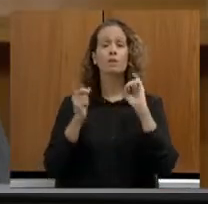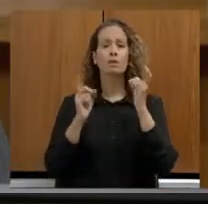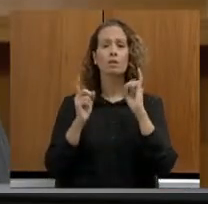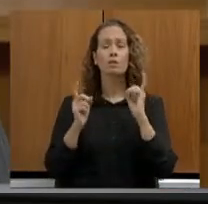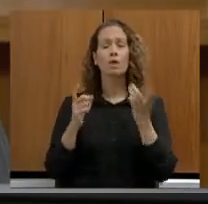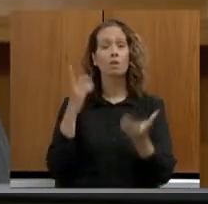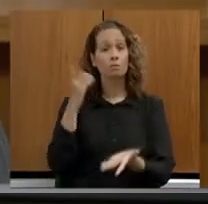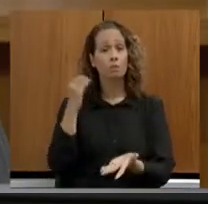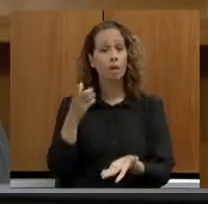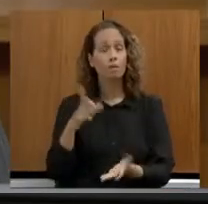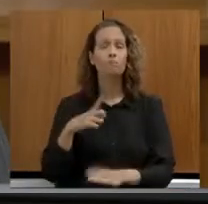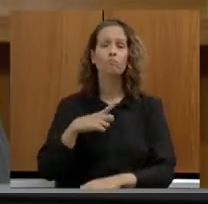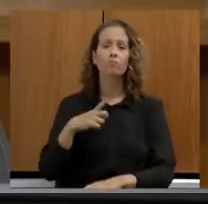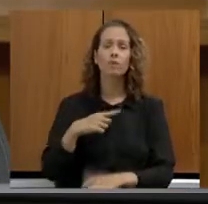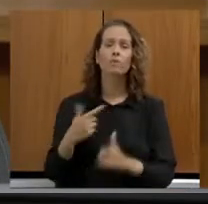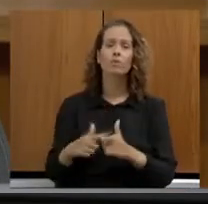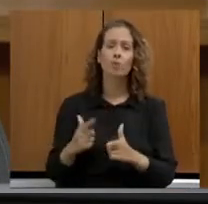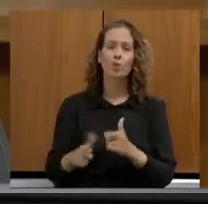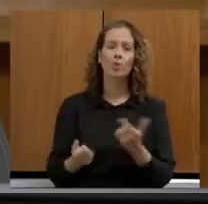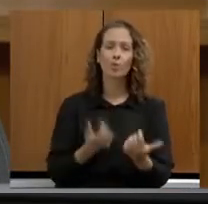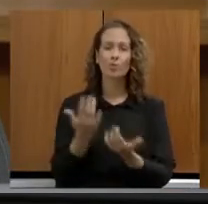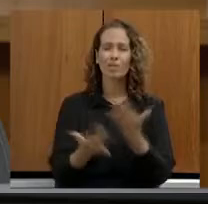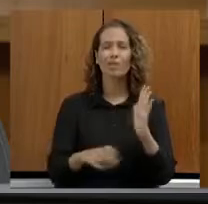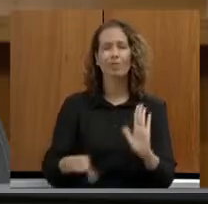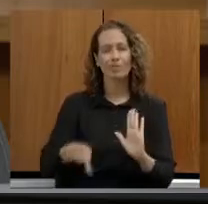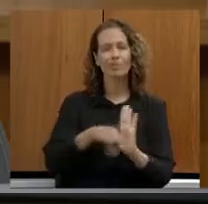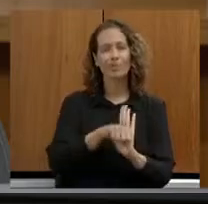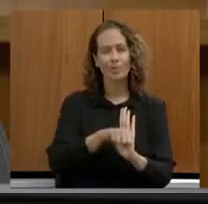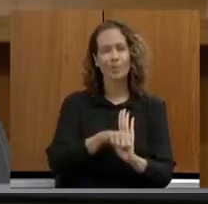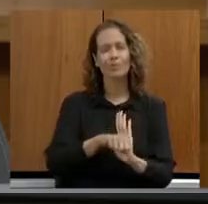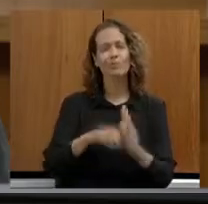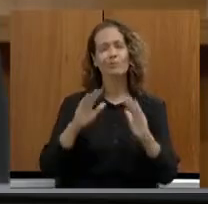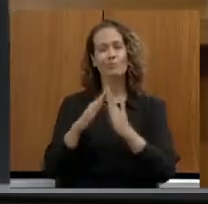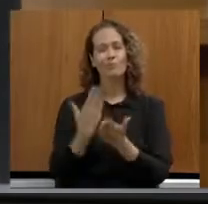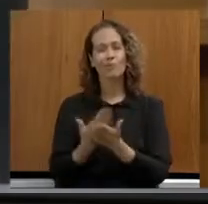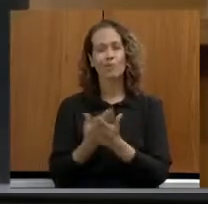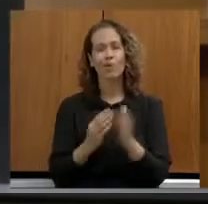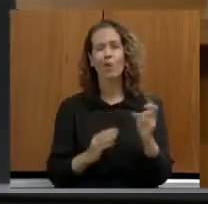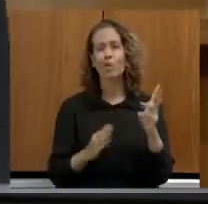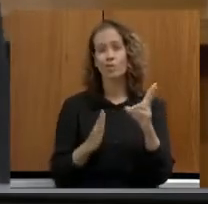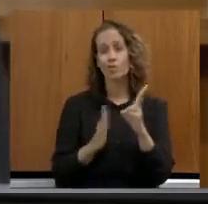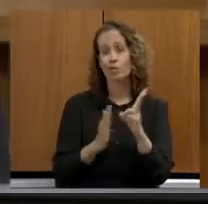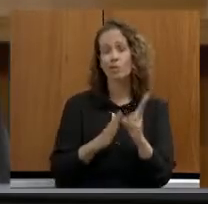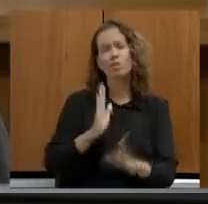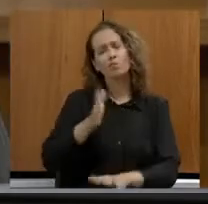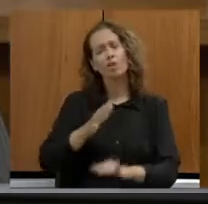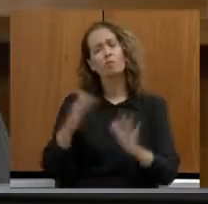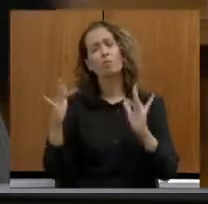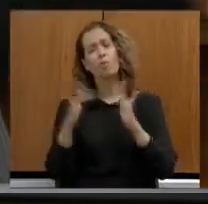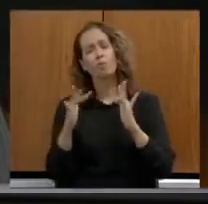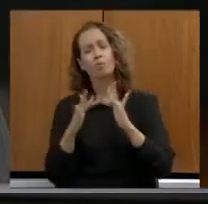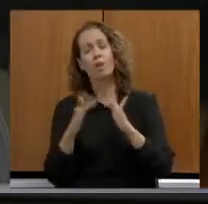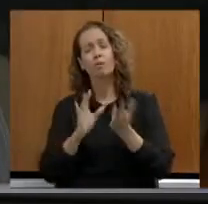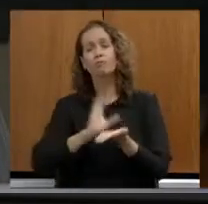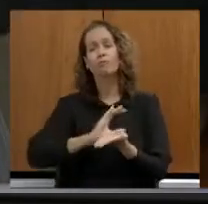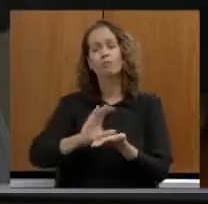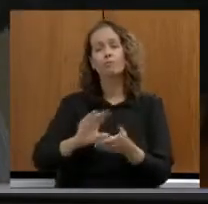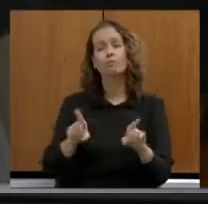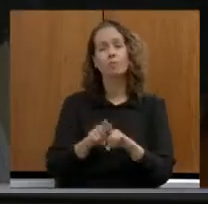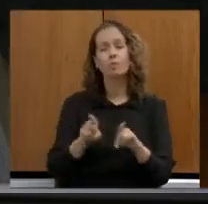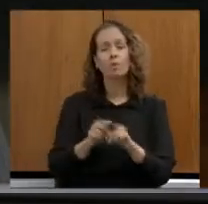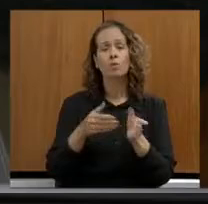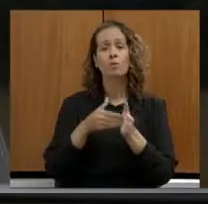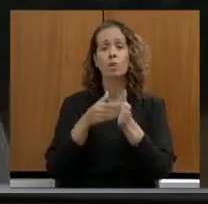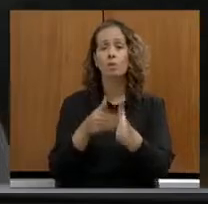né deputada a situação do incêndio criminoso conseguimos já fazer esse contato anunciar que os investimentos também com